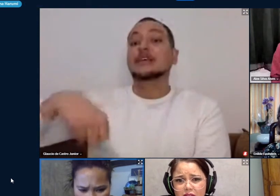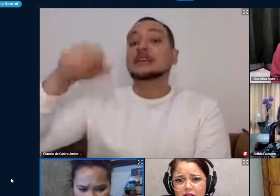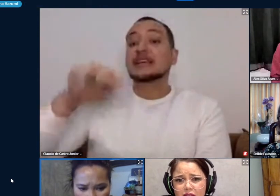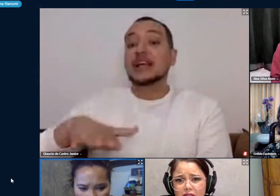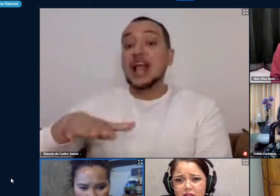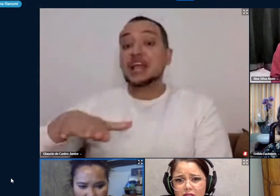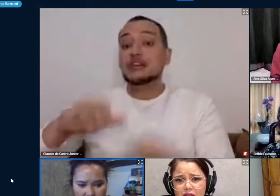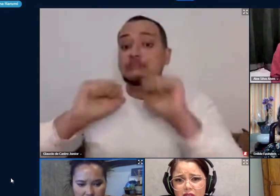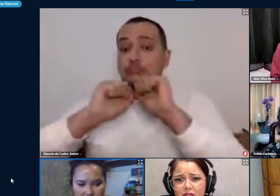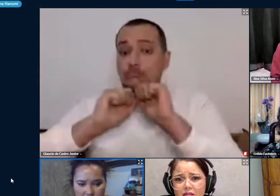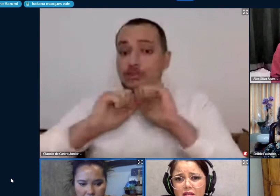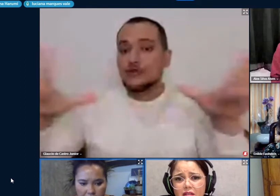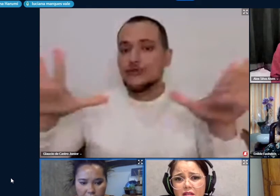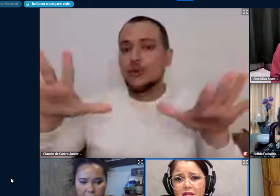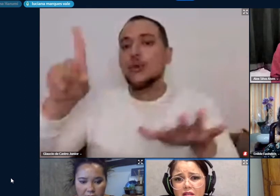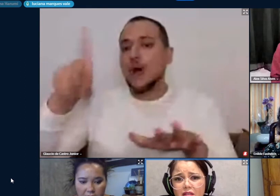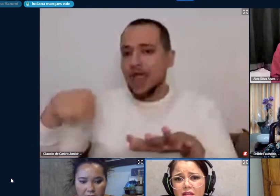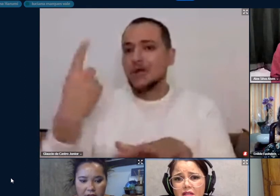termo em